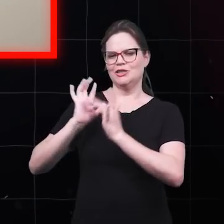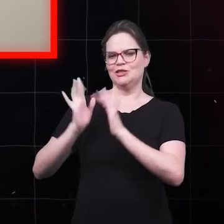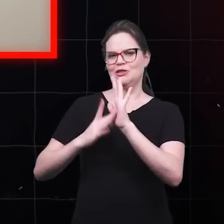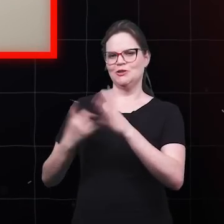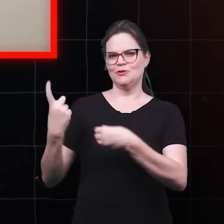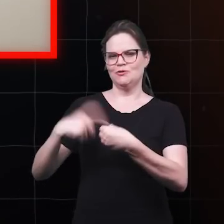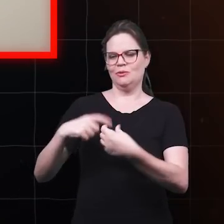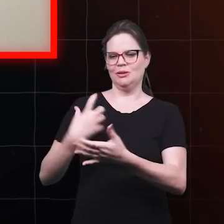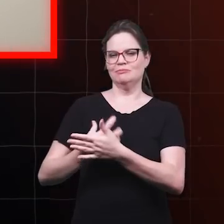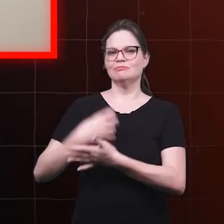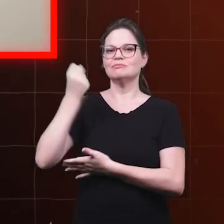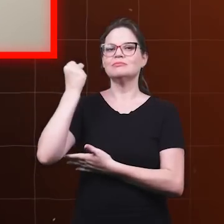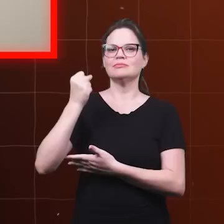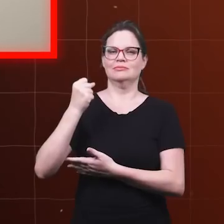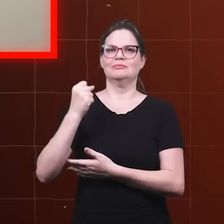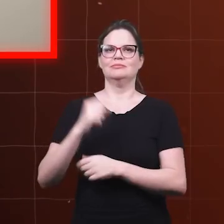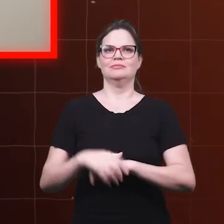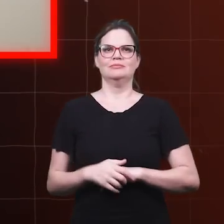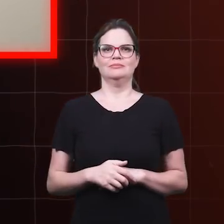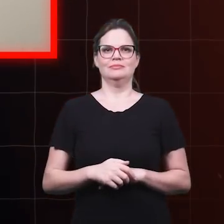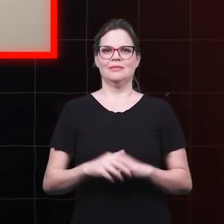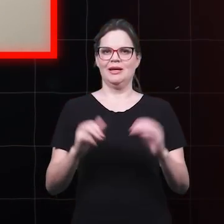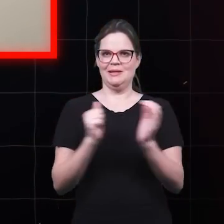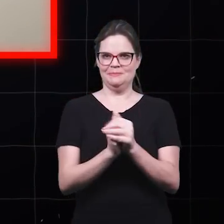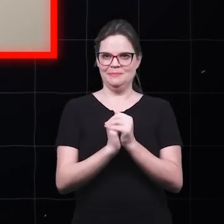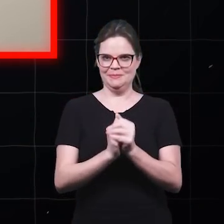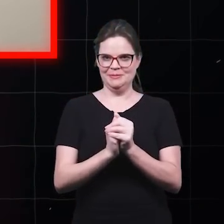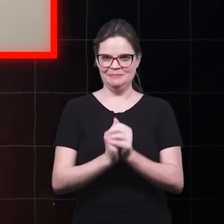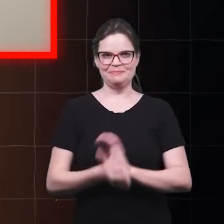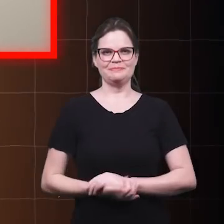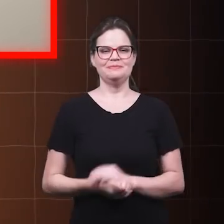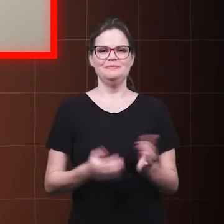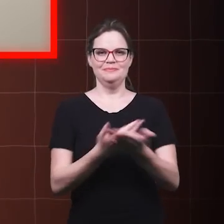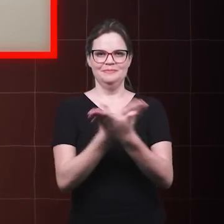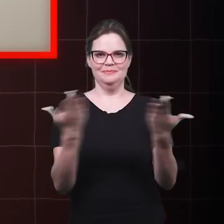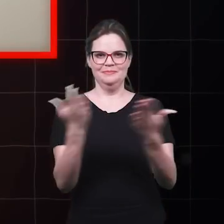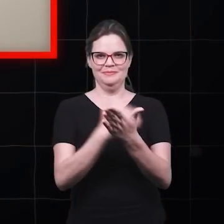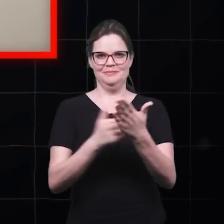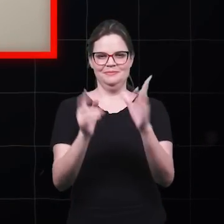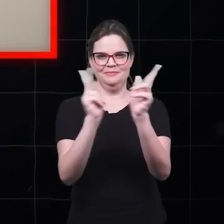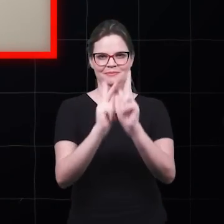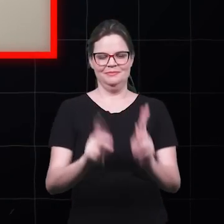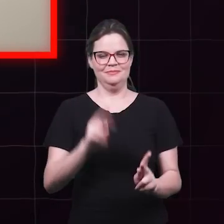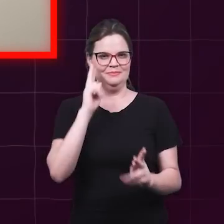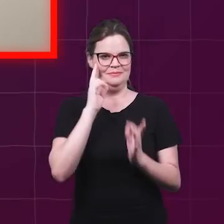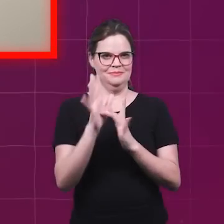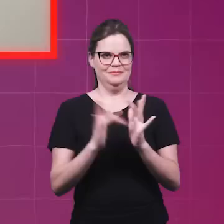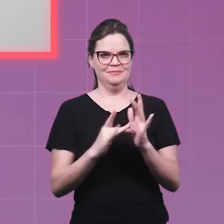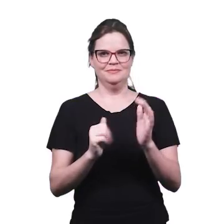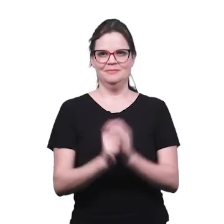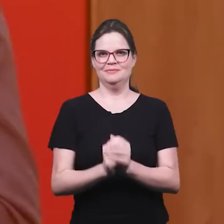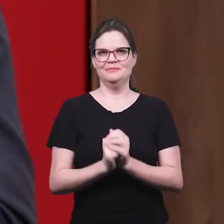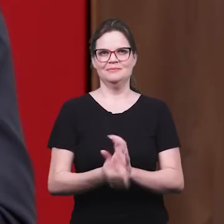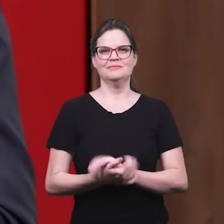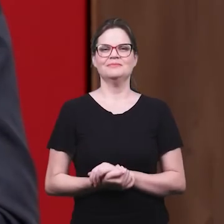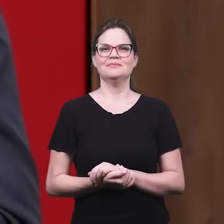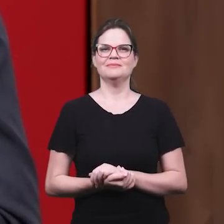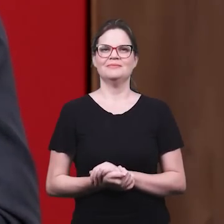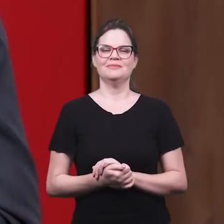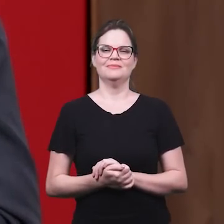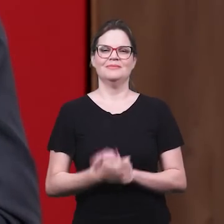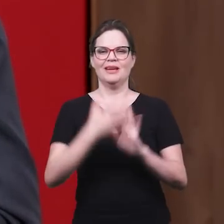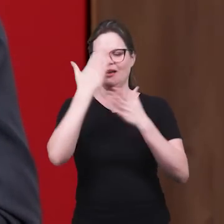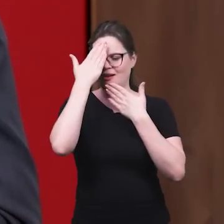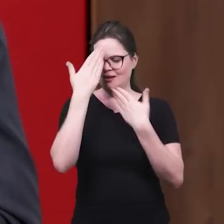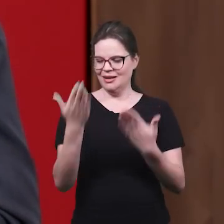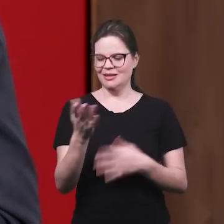o arrebatamento. Amém, queridos? A todos a paz do Senhor Jesus. Muito bem, agradecer